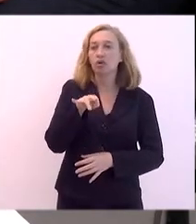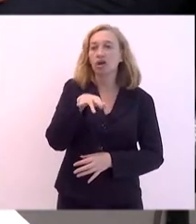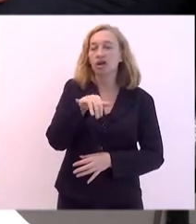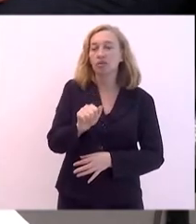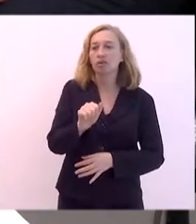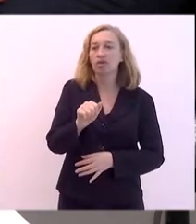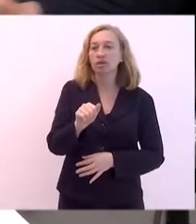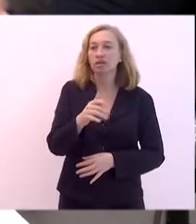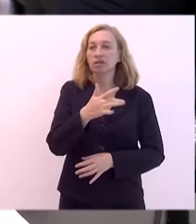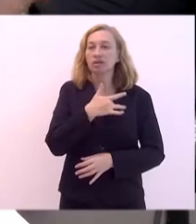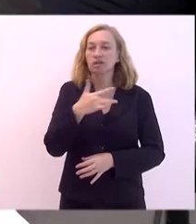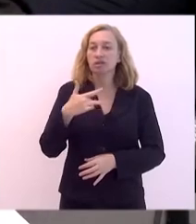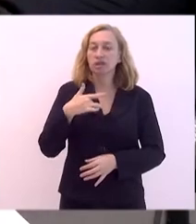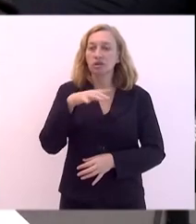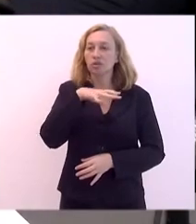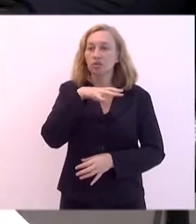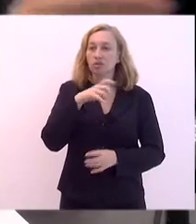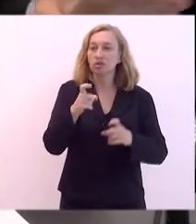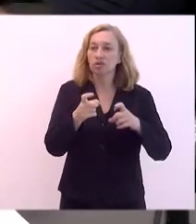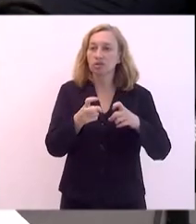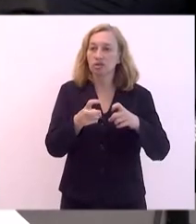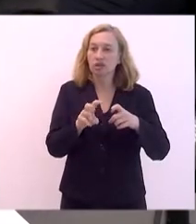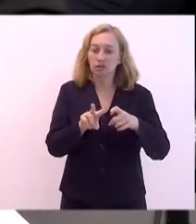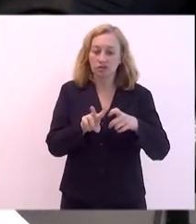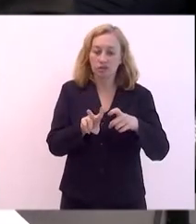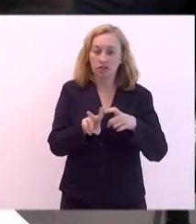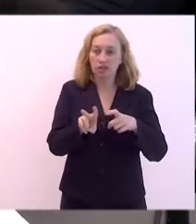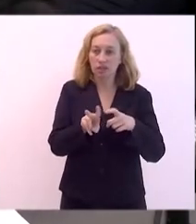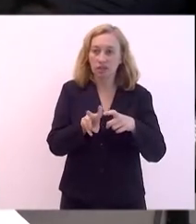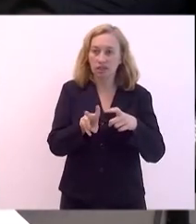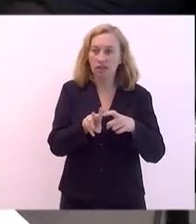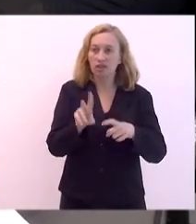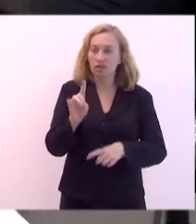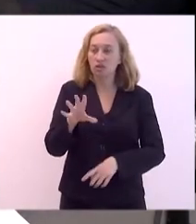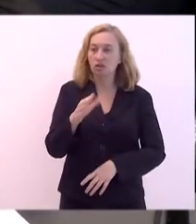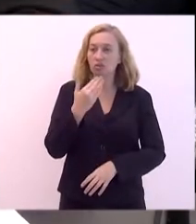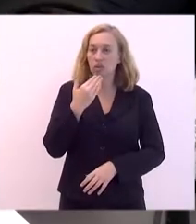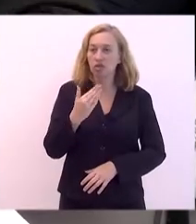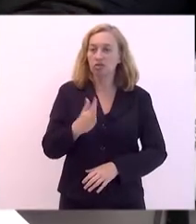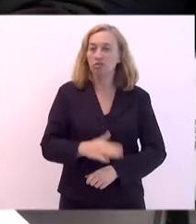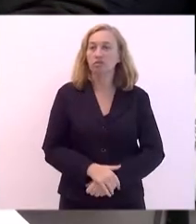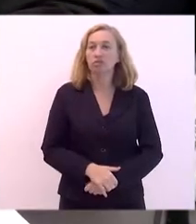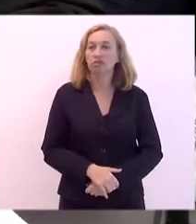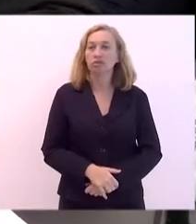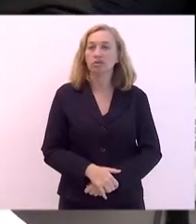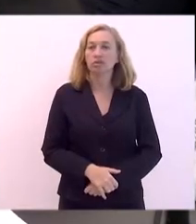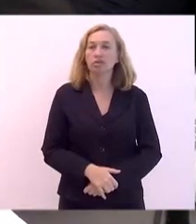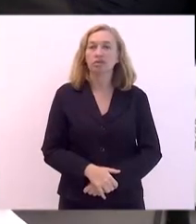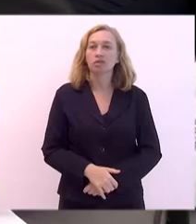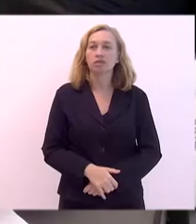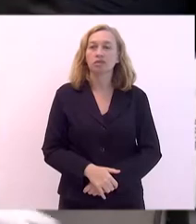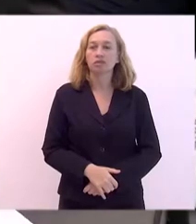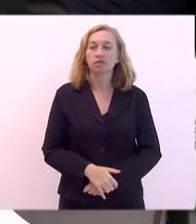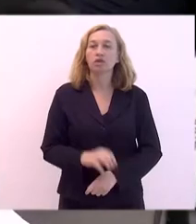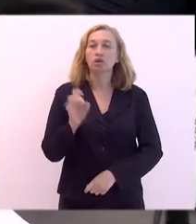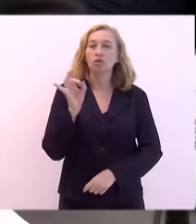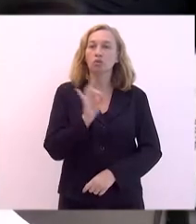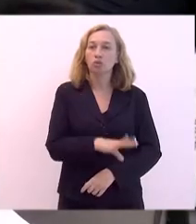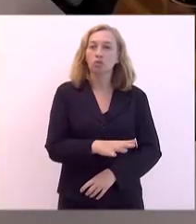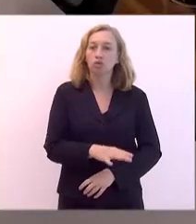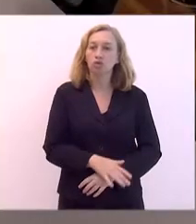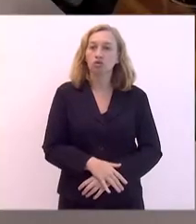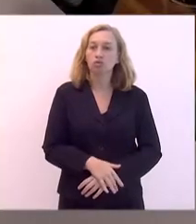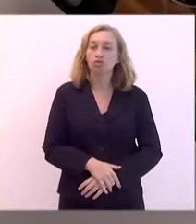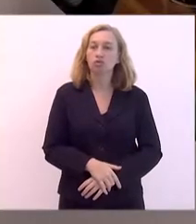olhada também para ver se tem alguma superposição, já que você pediu visto. Só isso, uma sugestão, mera sugestão. Agradeço. O último, então,